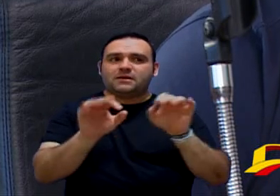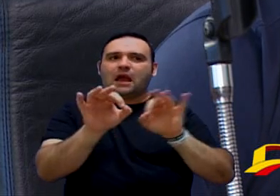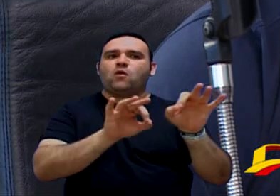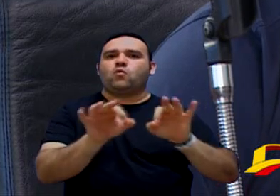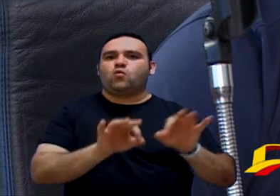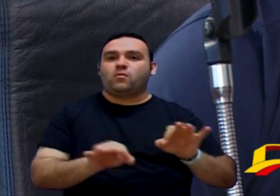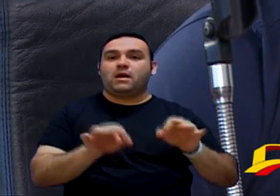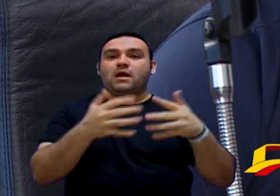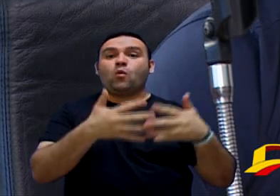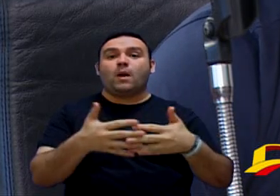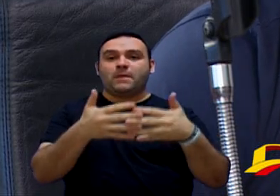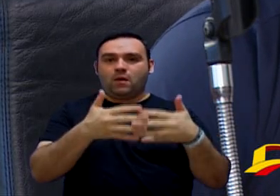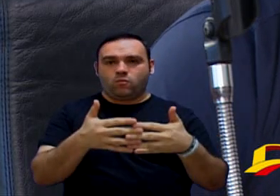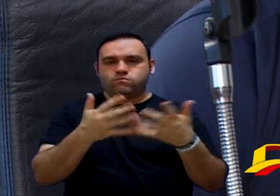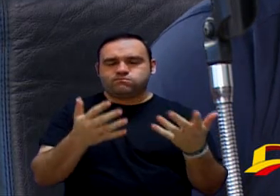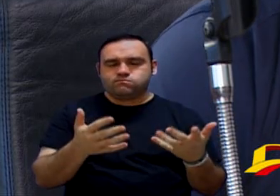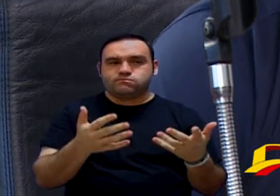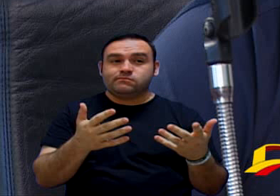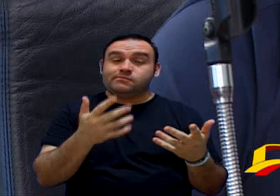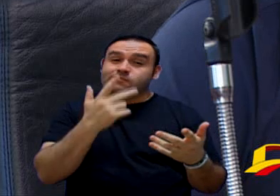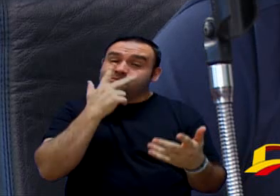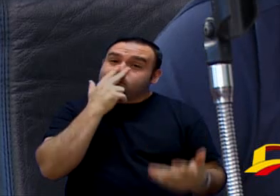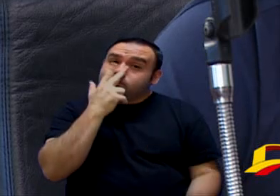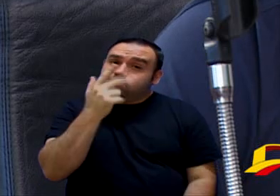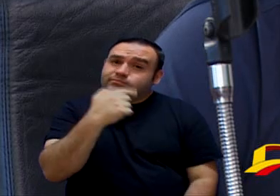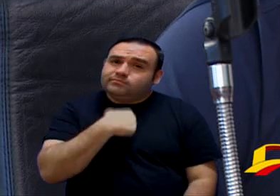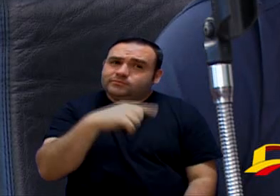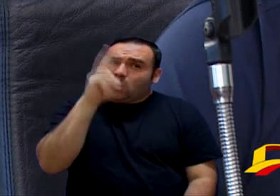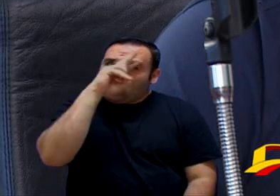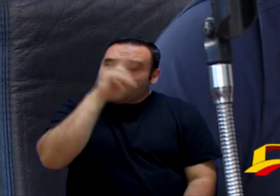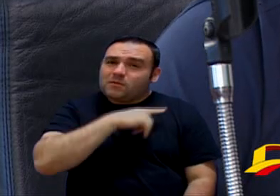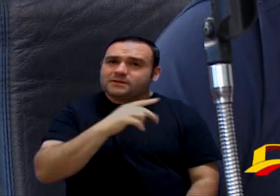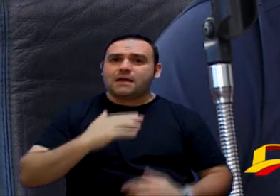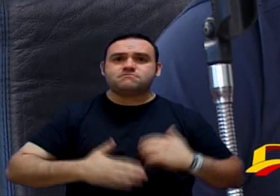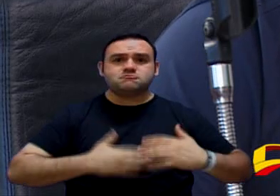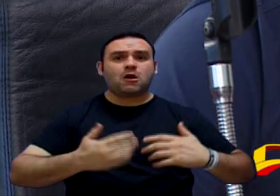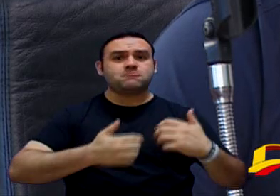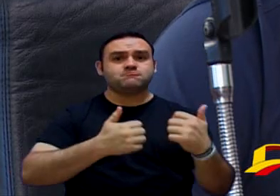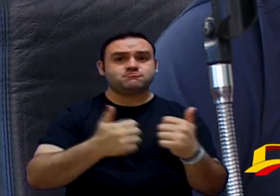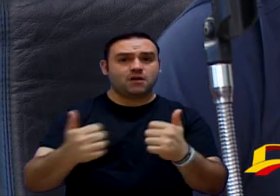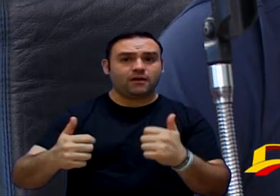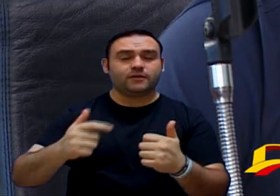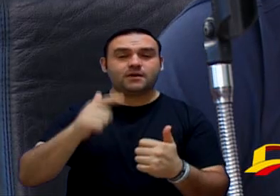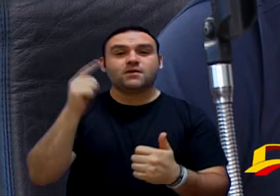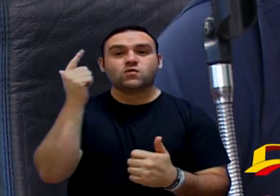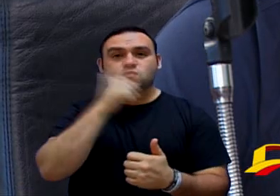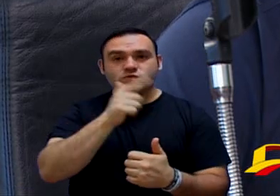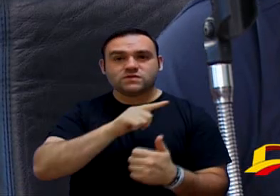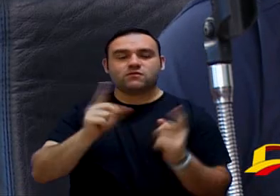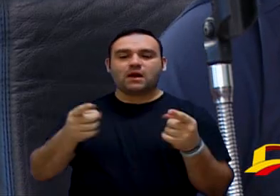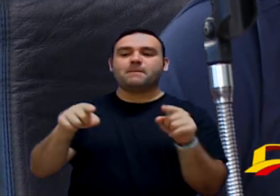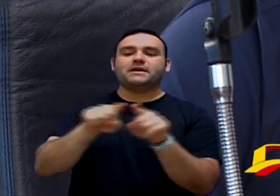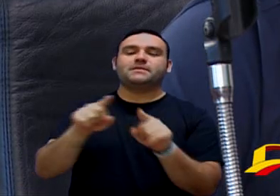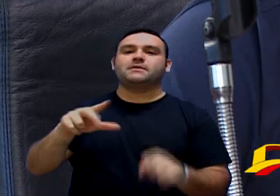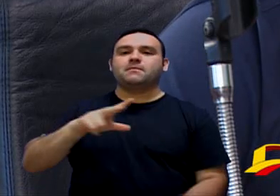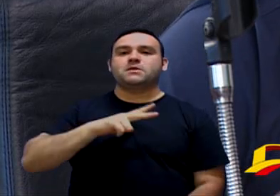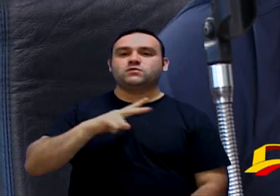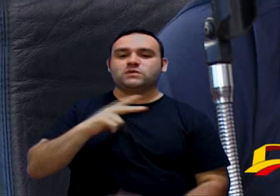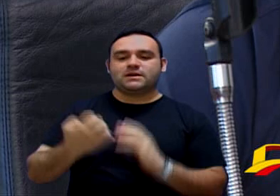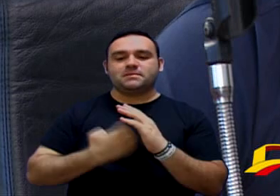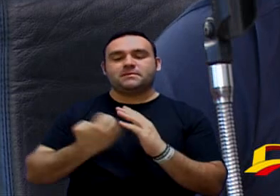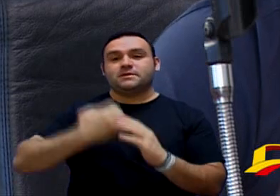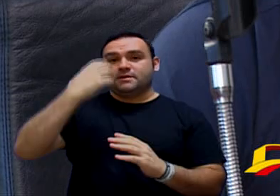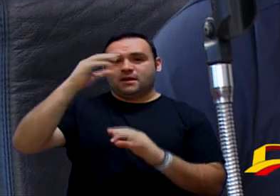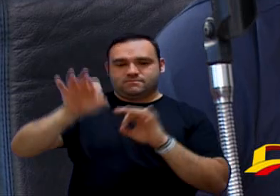nesse caminhão palco pelo que eu me lembre tava caminhando super bem tinha conseguido com parceria com esse tipo privada